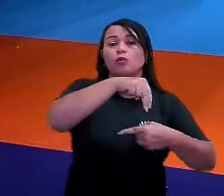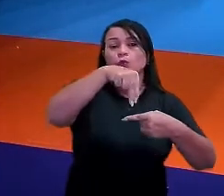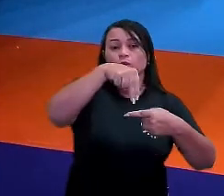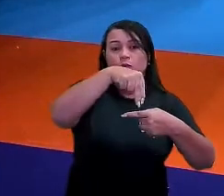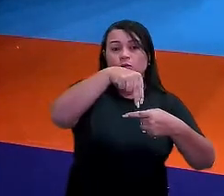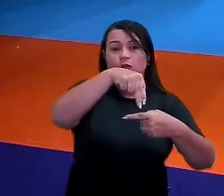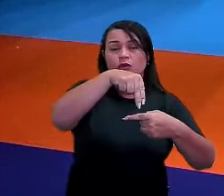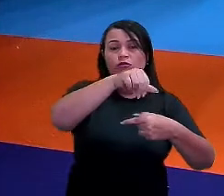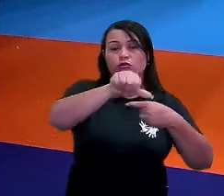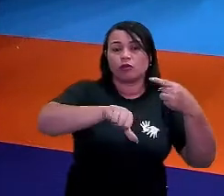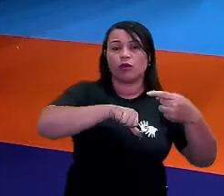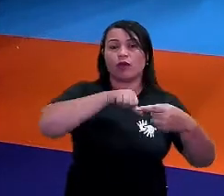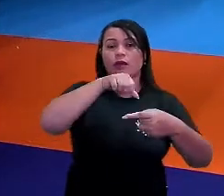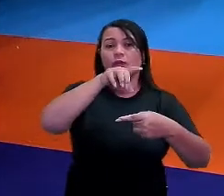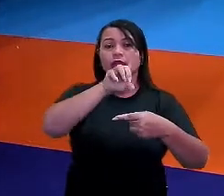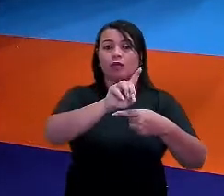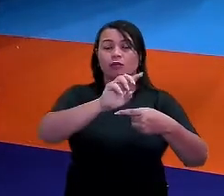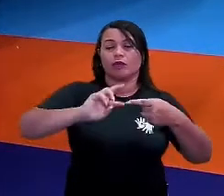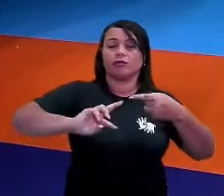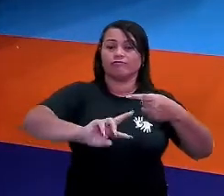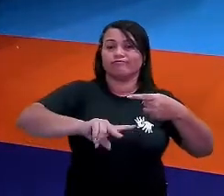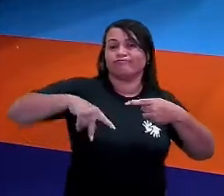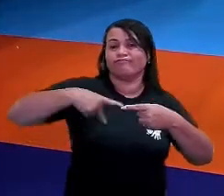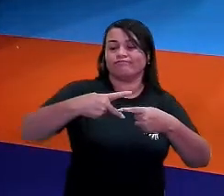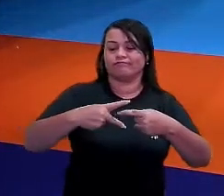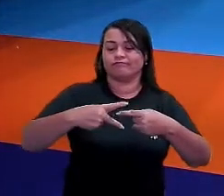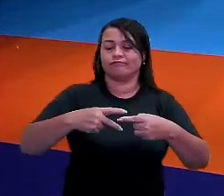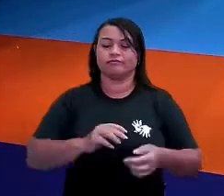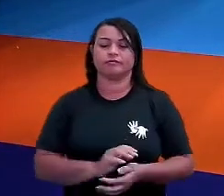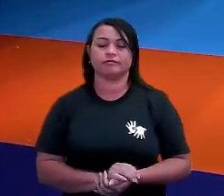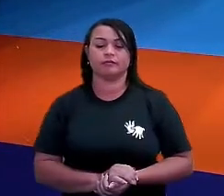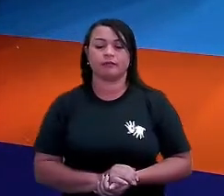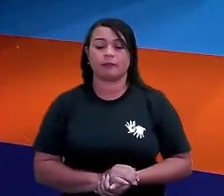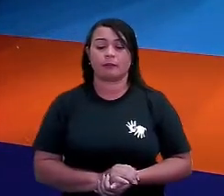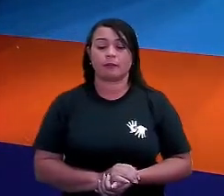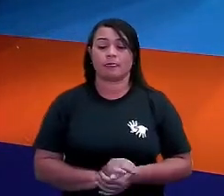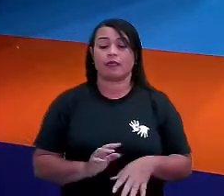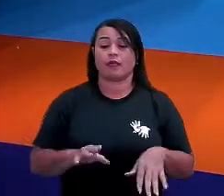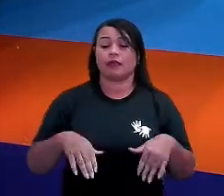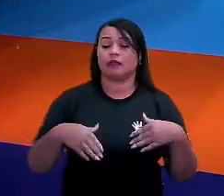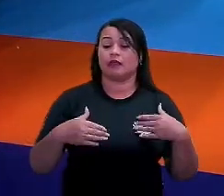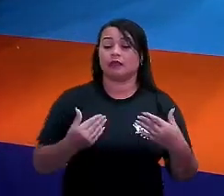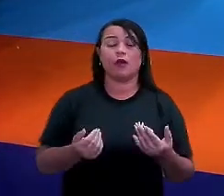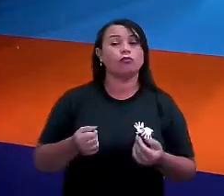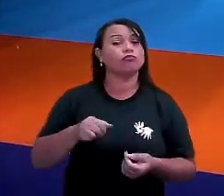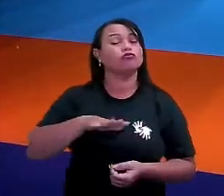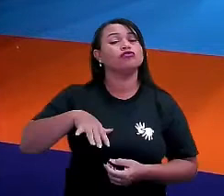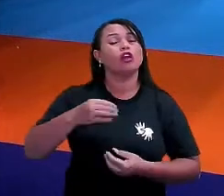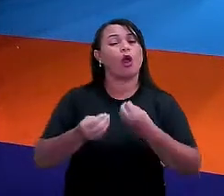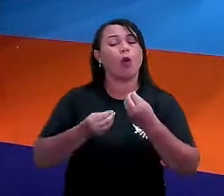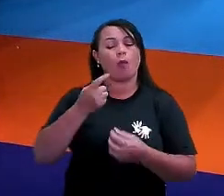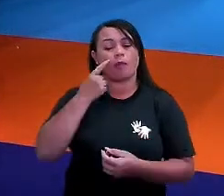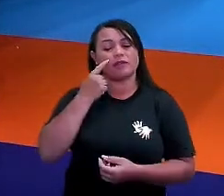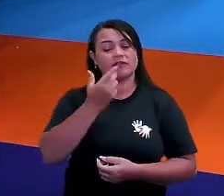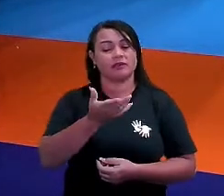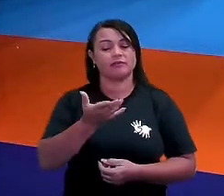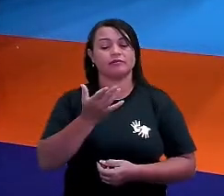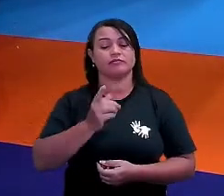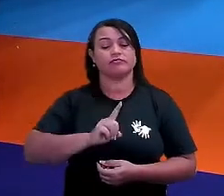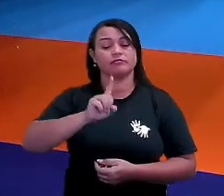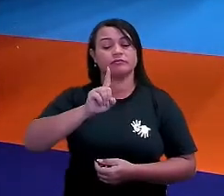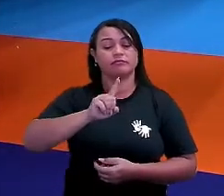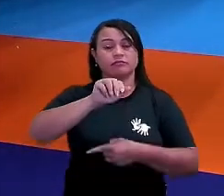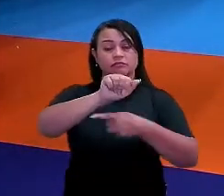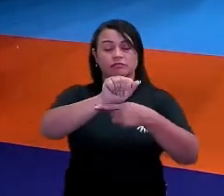a ser denominador, quem era denominador passa a ser numerador. Então, sua forma geral fica da seguinte forma: A